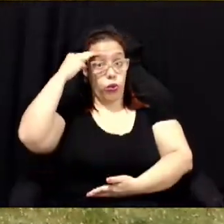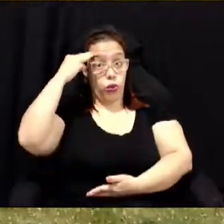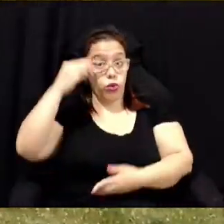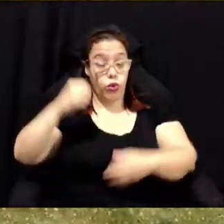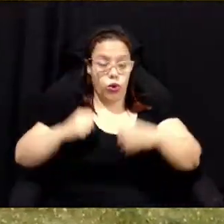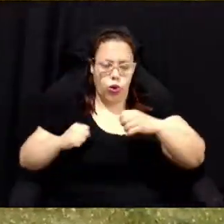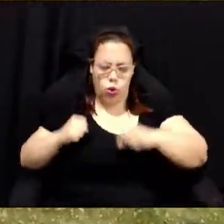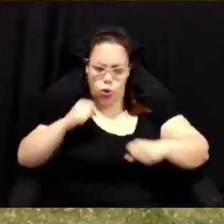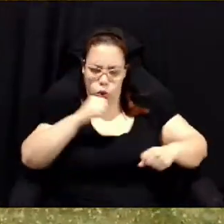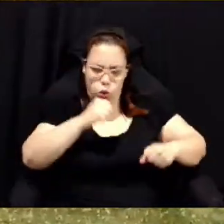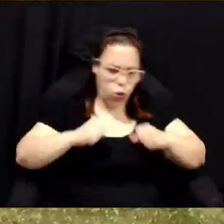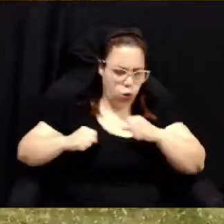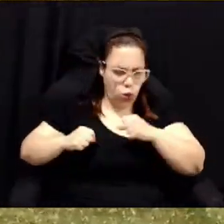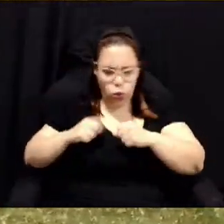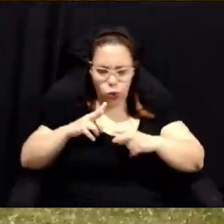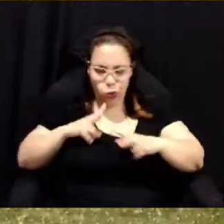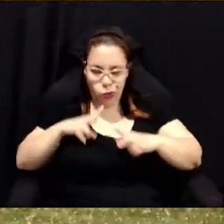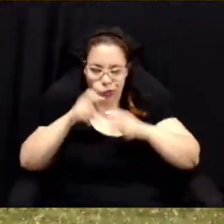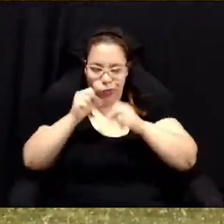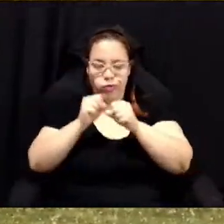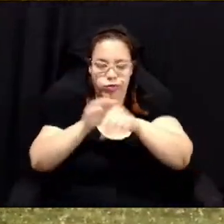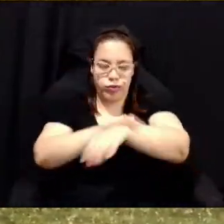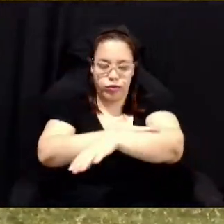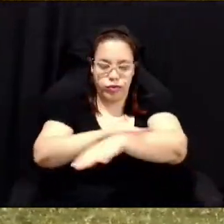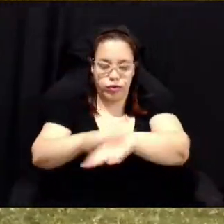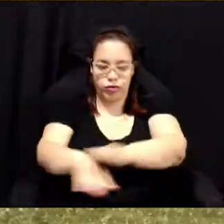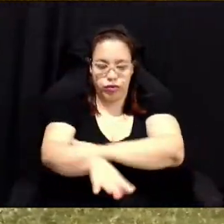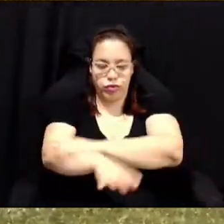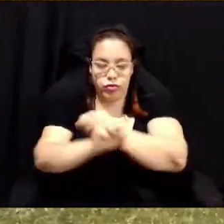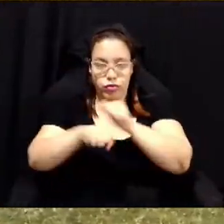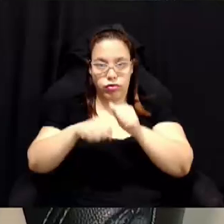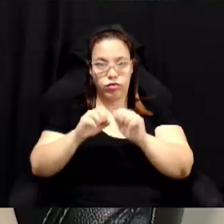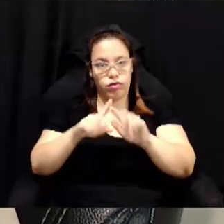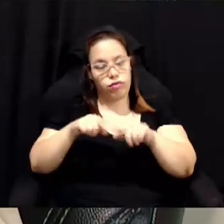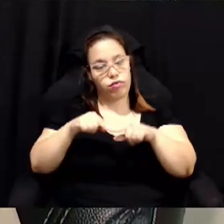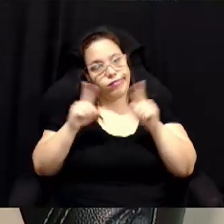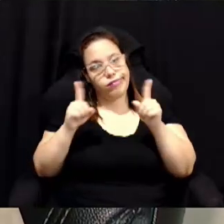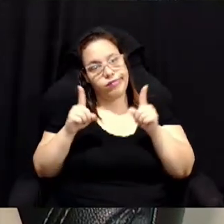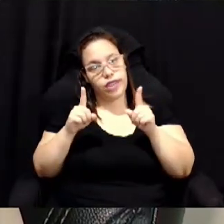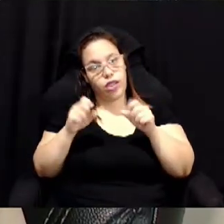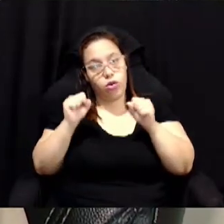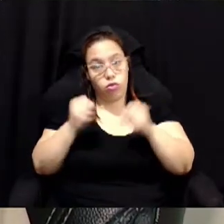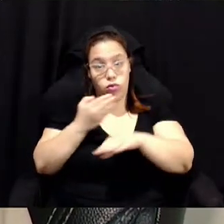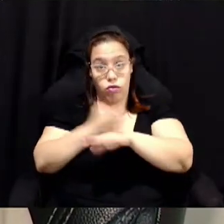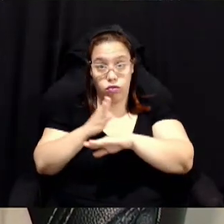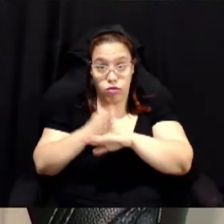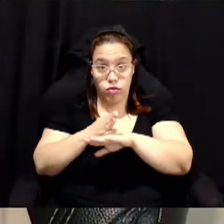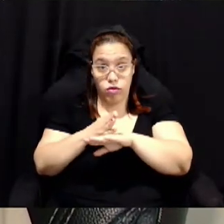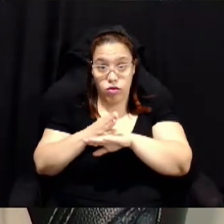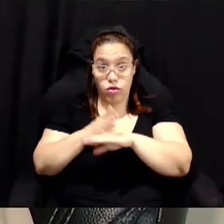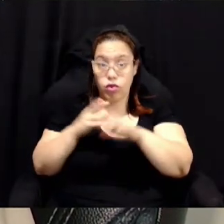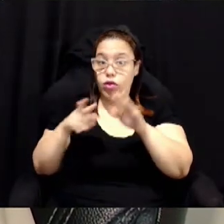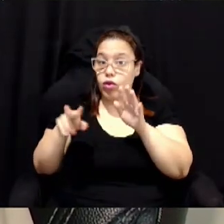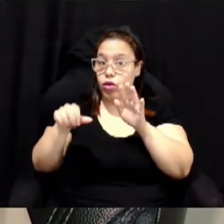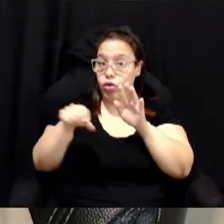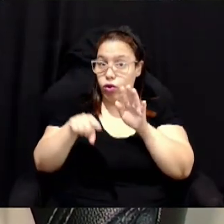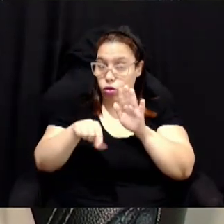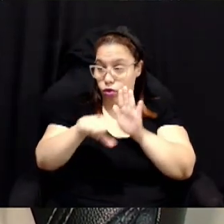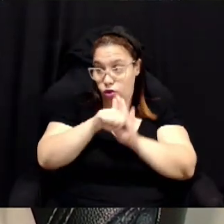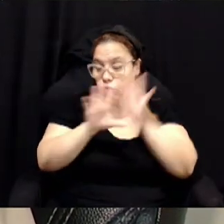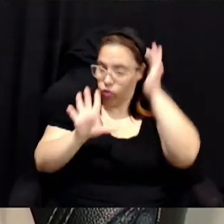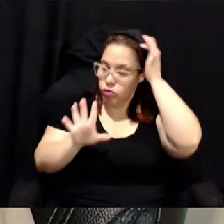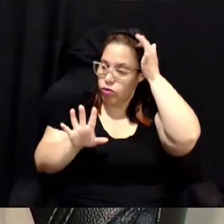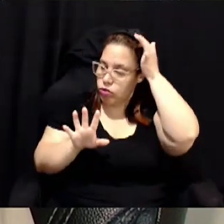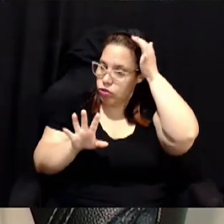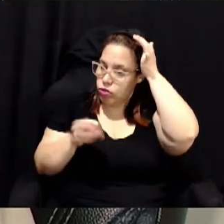e fortalecimento dos músculos, mas nem todos podem praticar. Tem algumas restrições para a prática desse esporte. Então, os